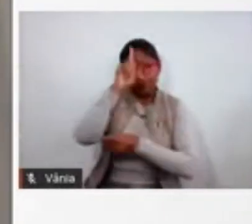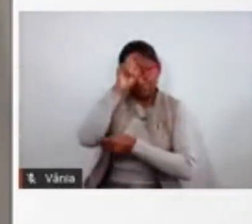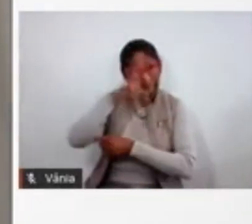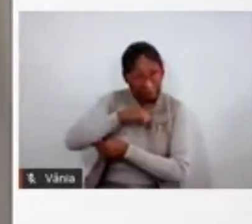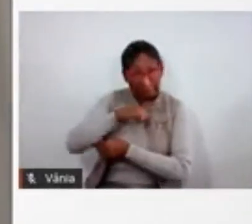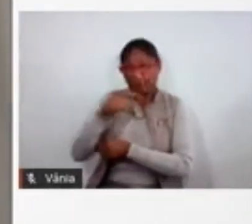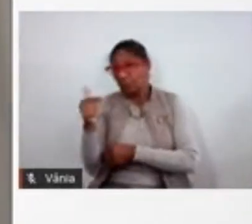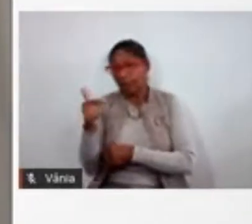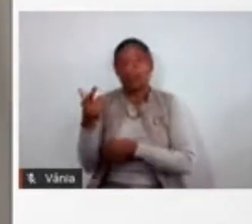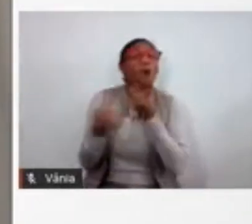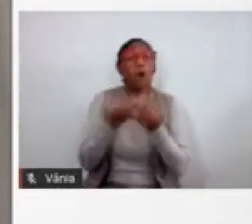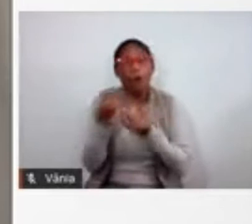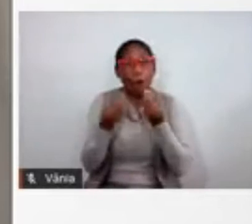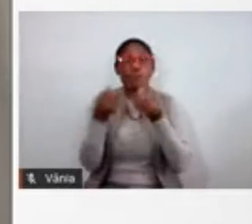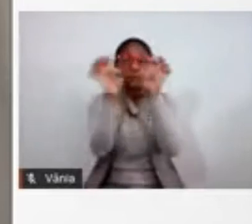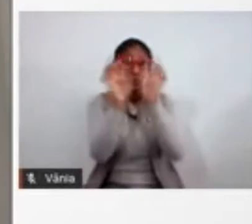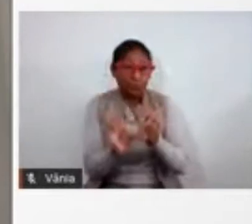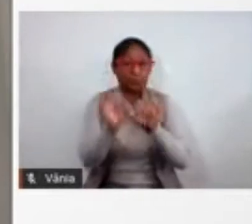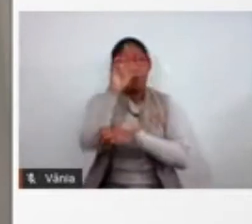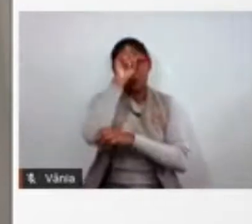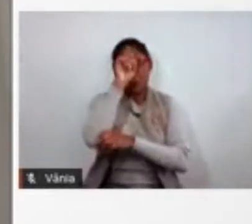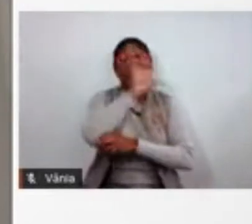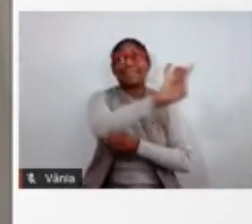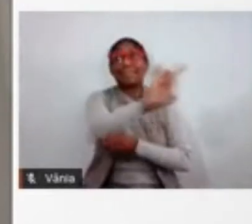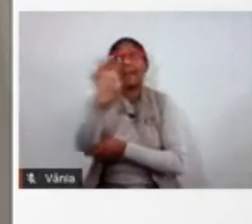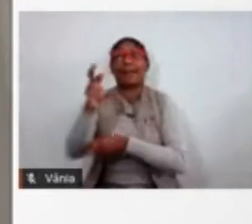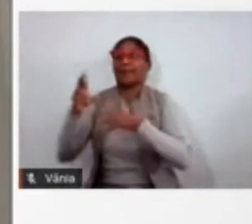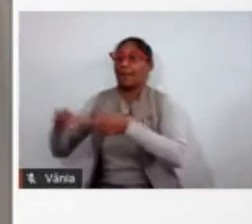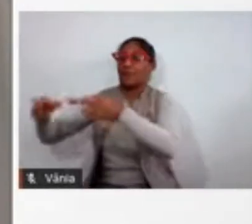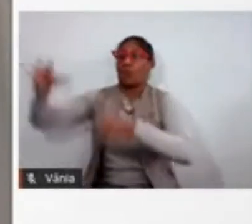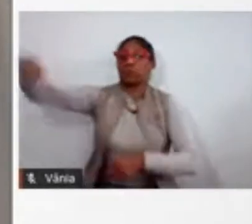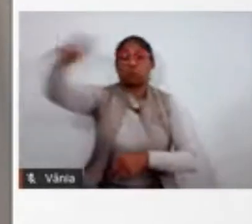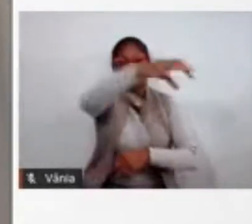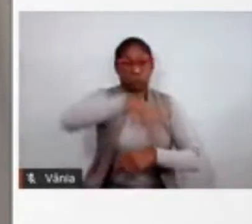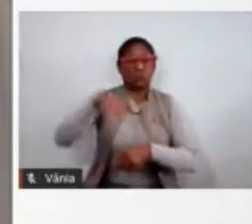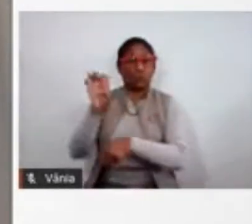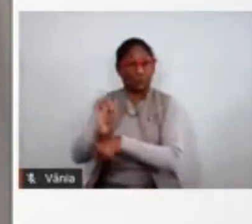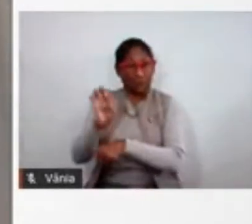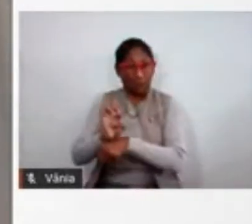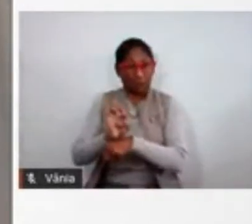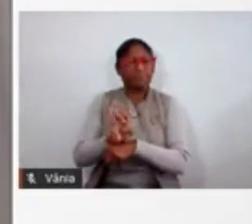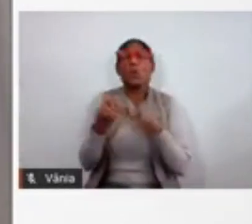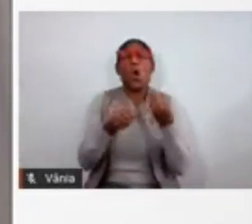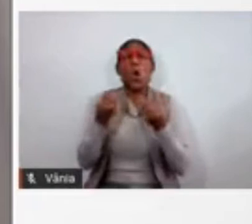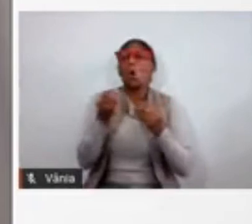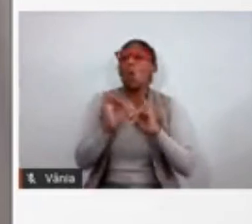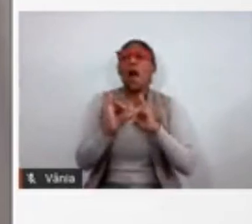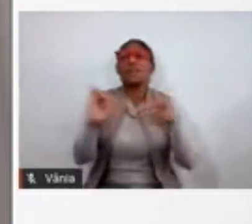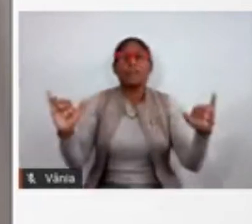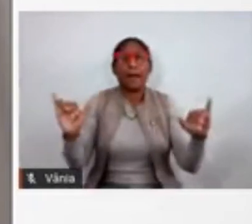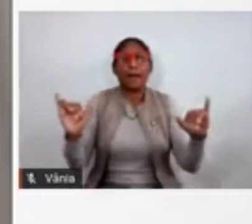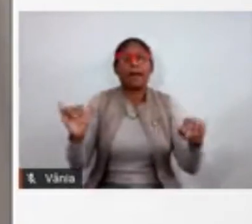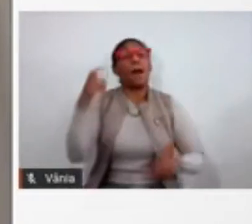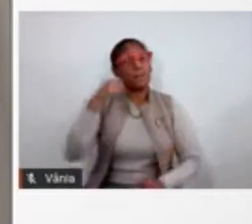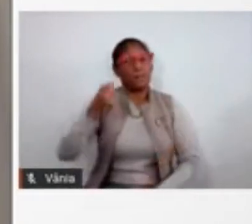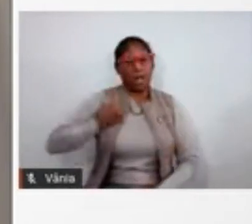a ocupação da estrutura hospitalar de cada uma das regiões do estado. Para receber o alerta, né, basta informar o